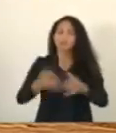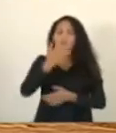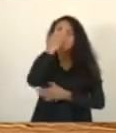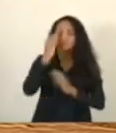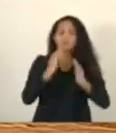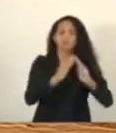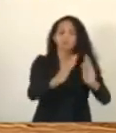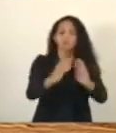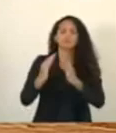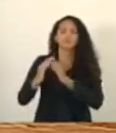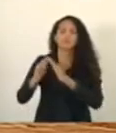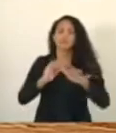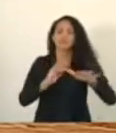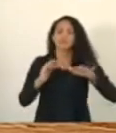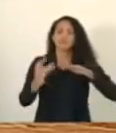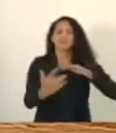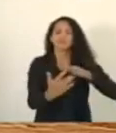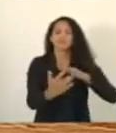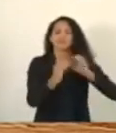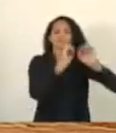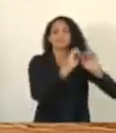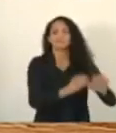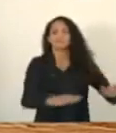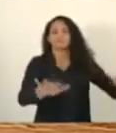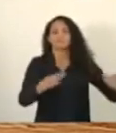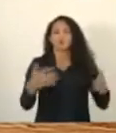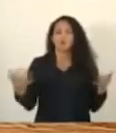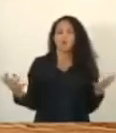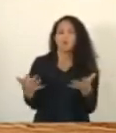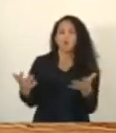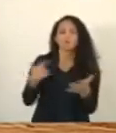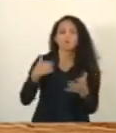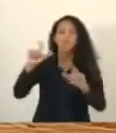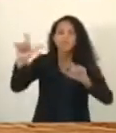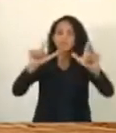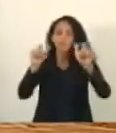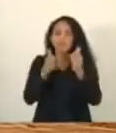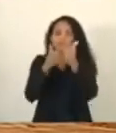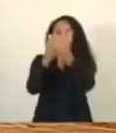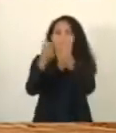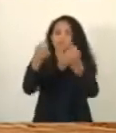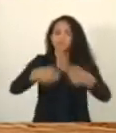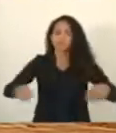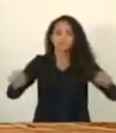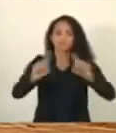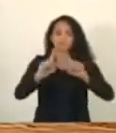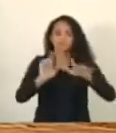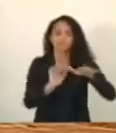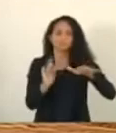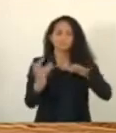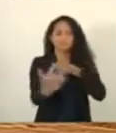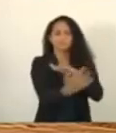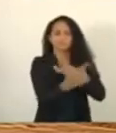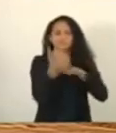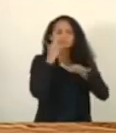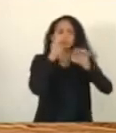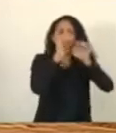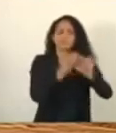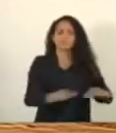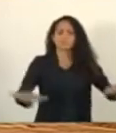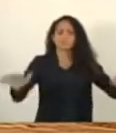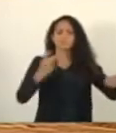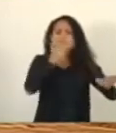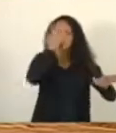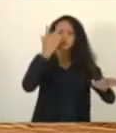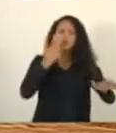sociais, hoje a gente não precisa mais de ficar se guiando por televisão. E na rede social a gente vê que há uma grande